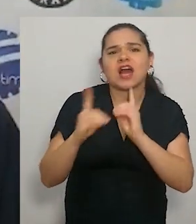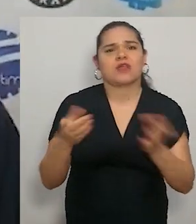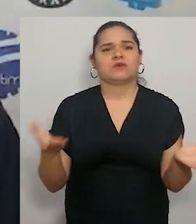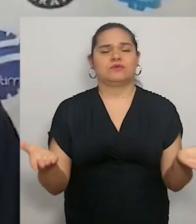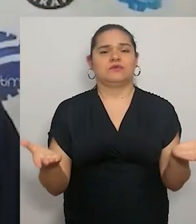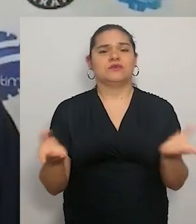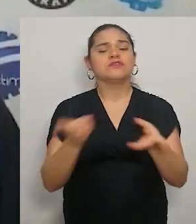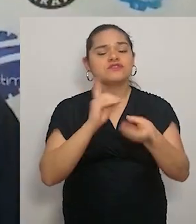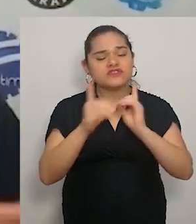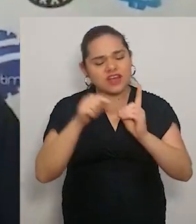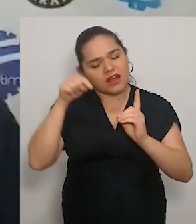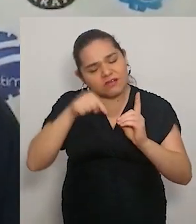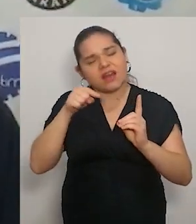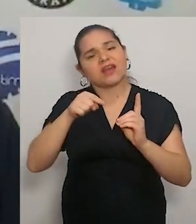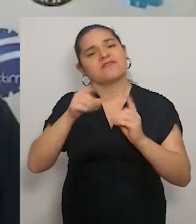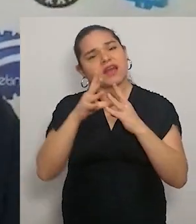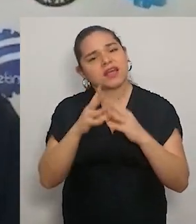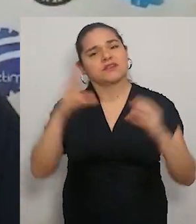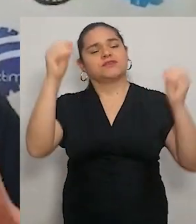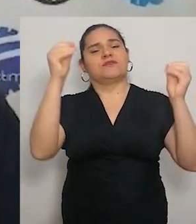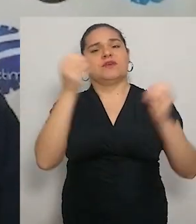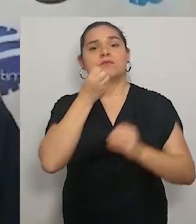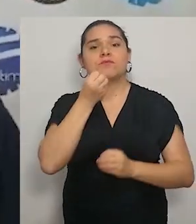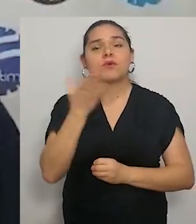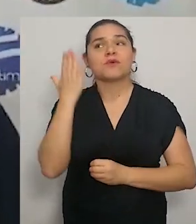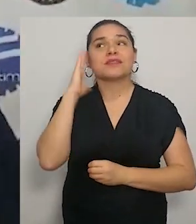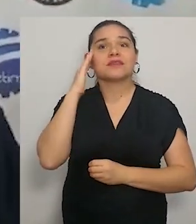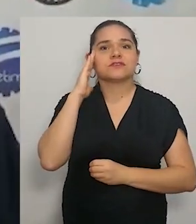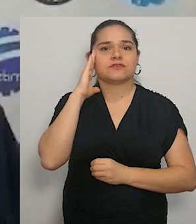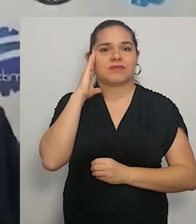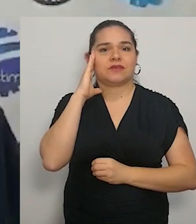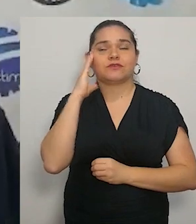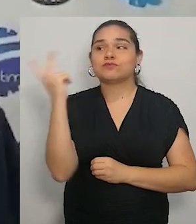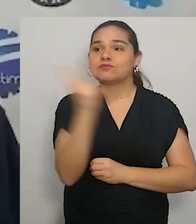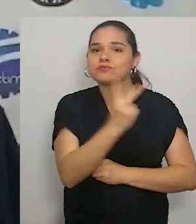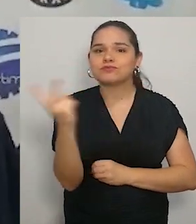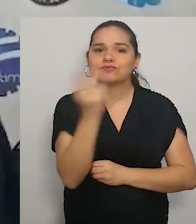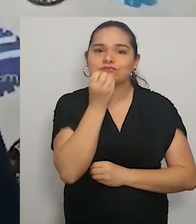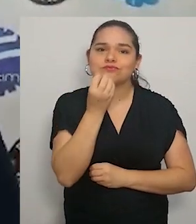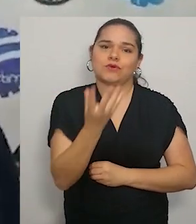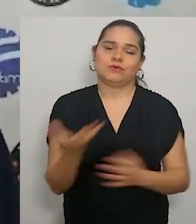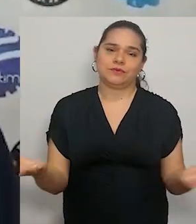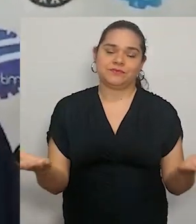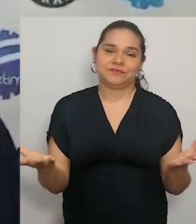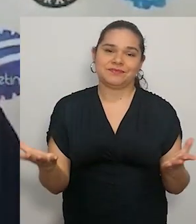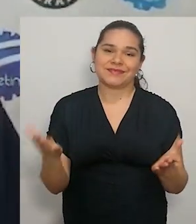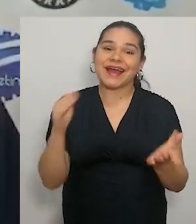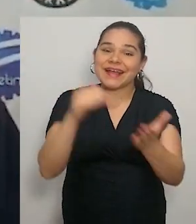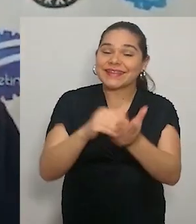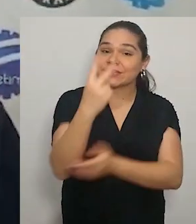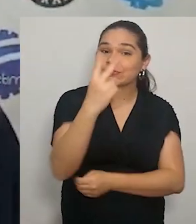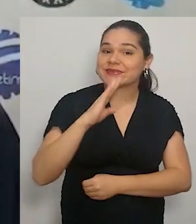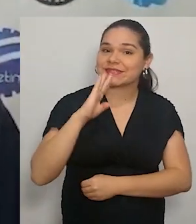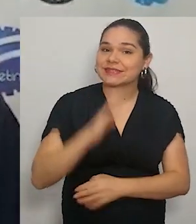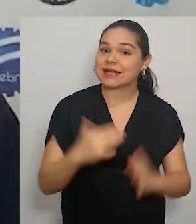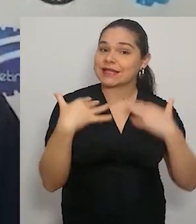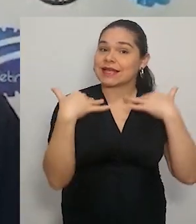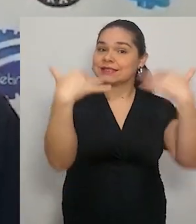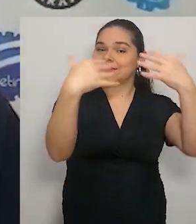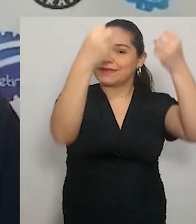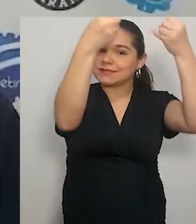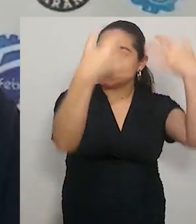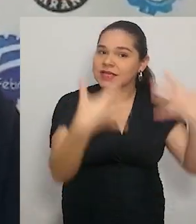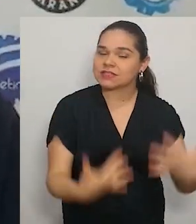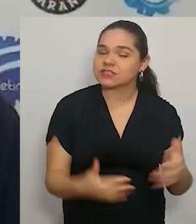é que vai resolver o bom entendimento e a solução para todas as partes até às 14horas na assembleia